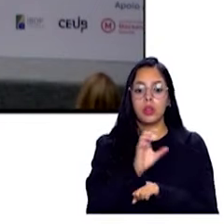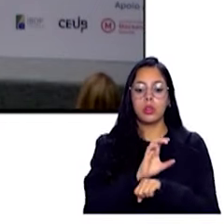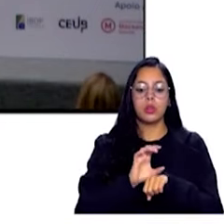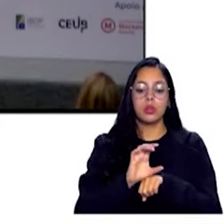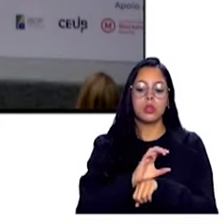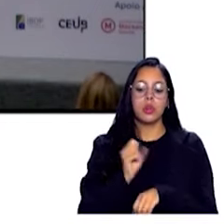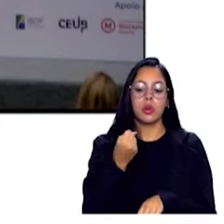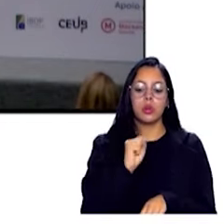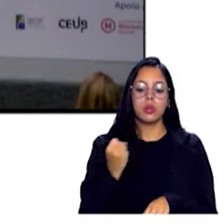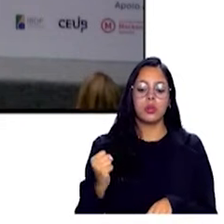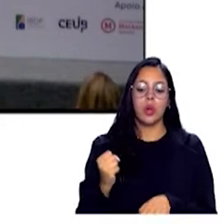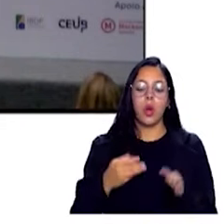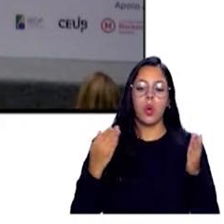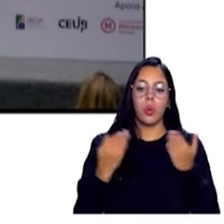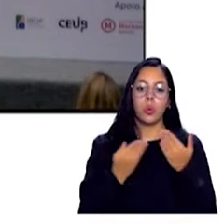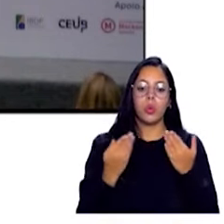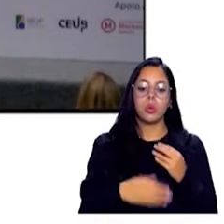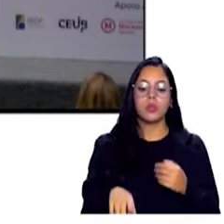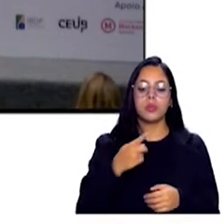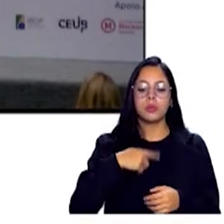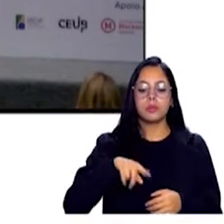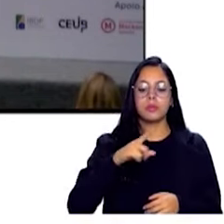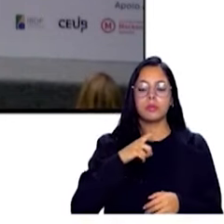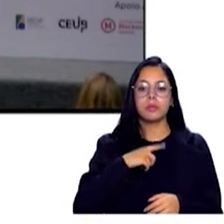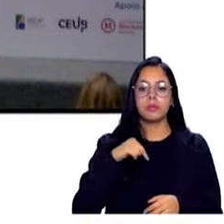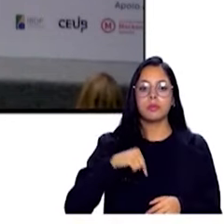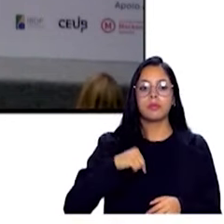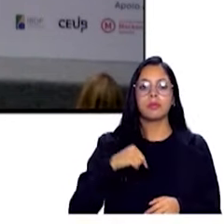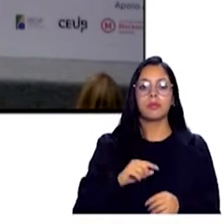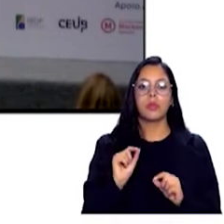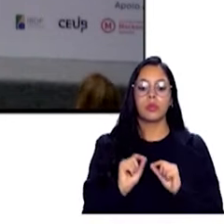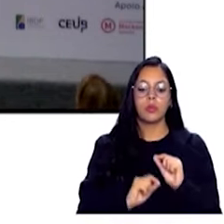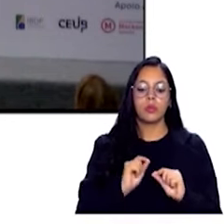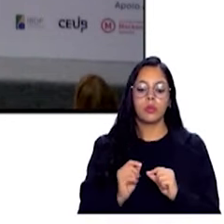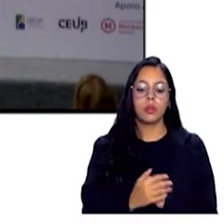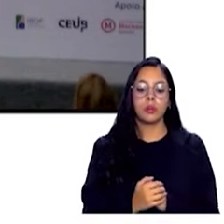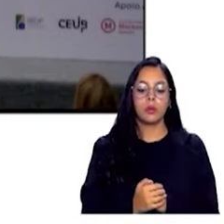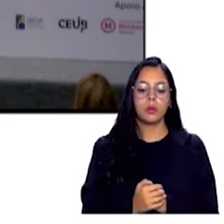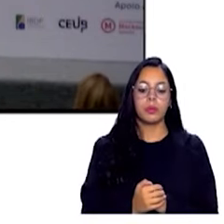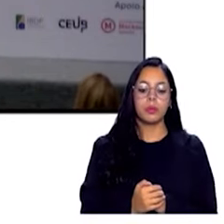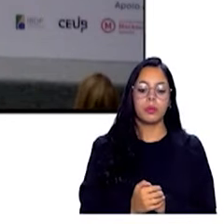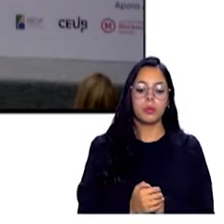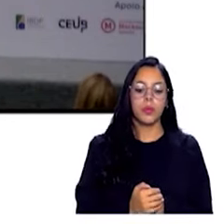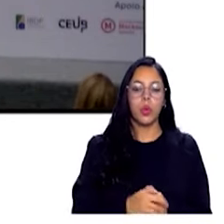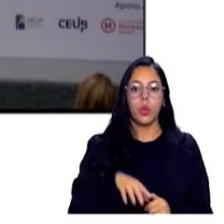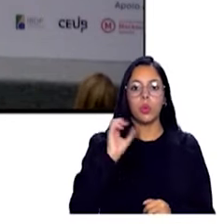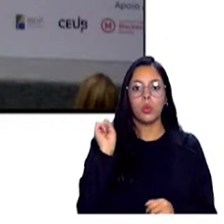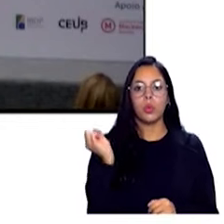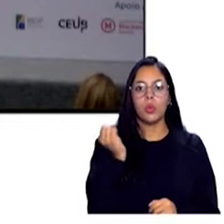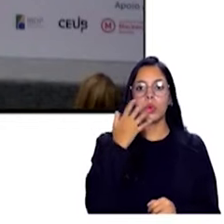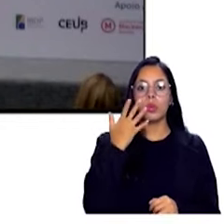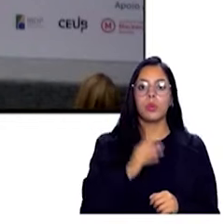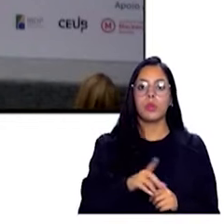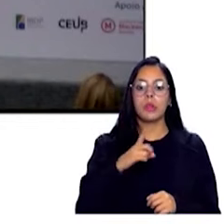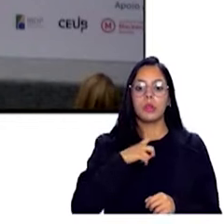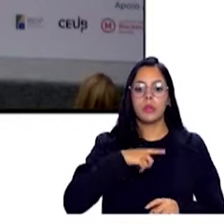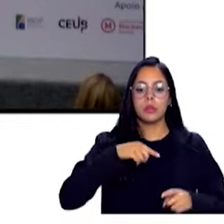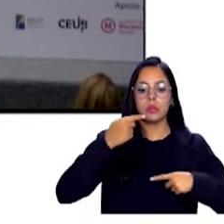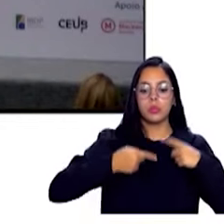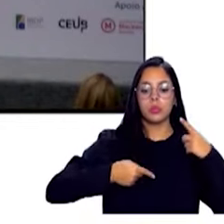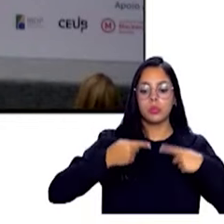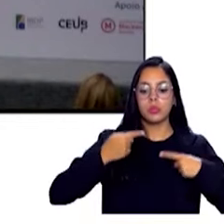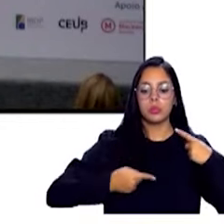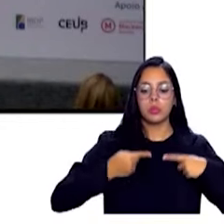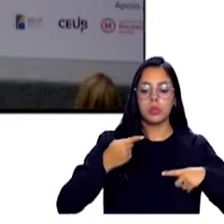buscamos aqui todos os filtros mencionados aqui e mais esse novo filtro buscando diálogo com a